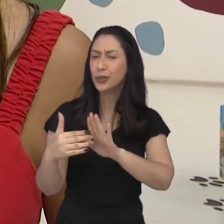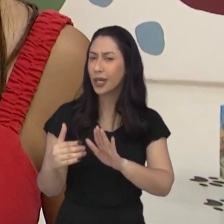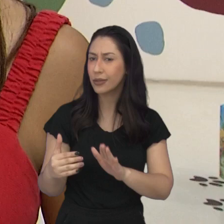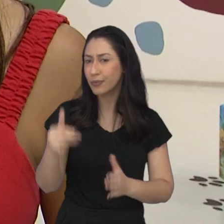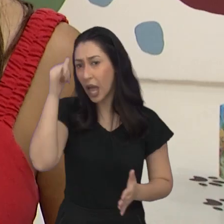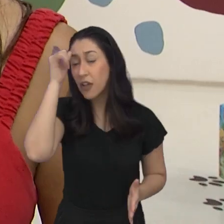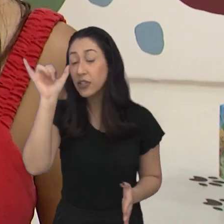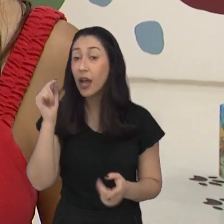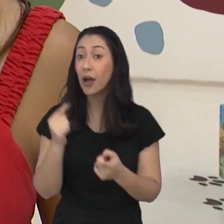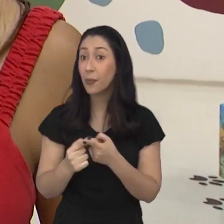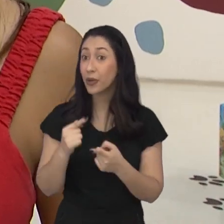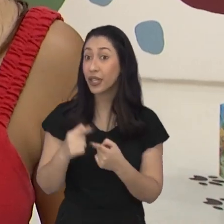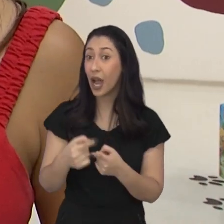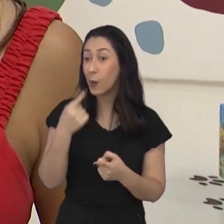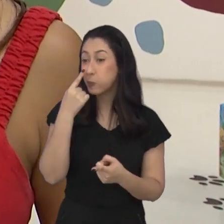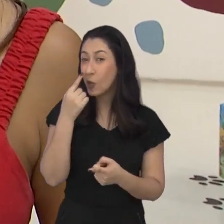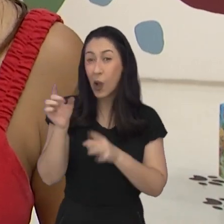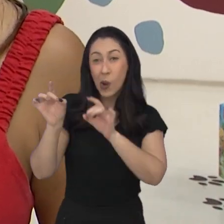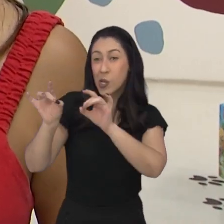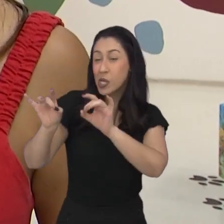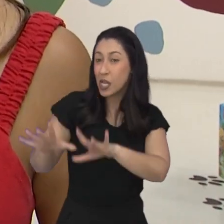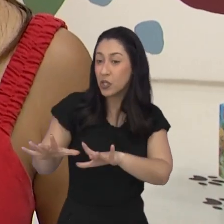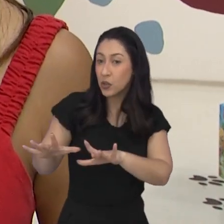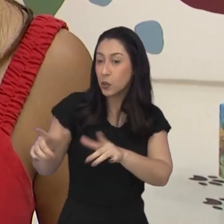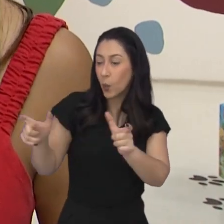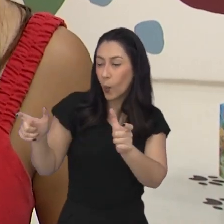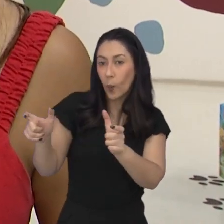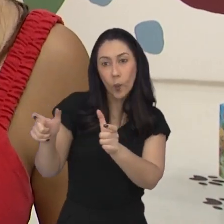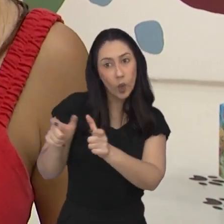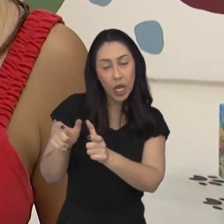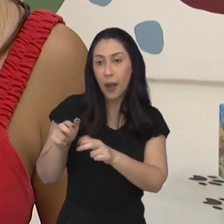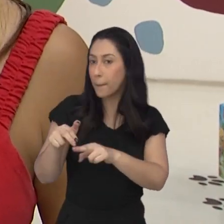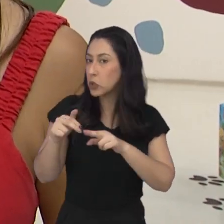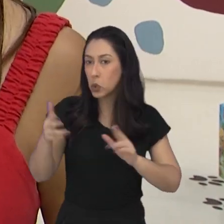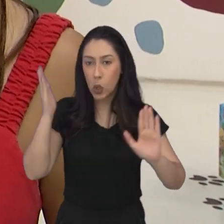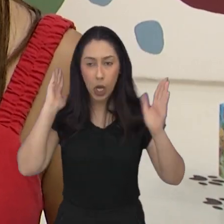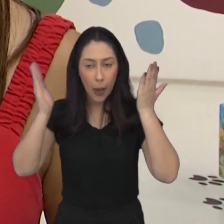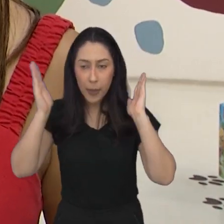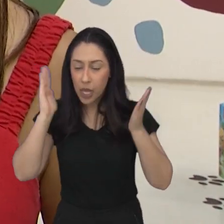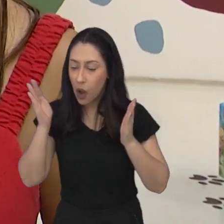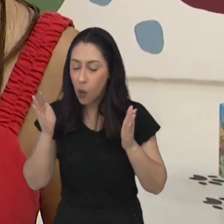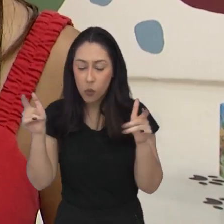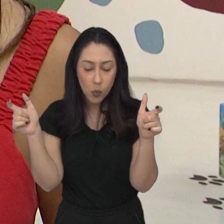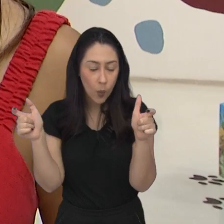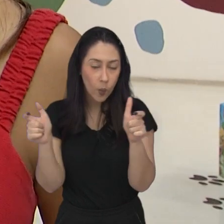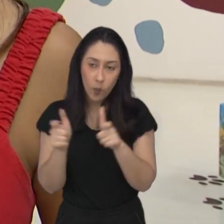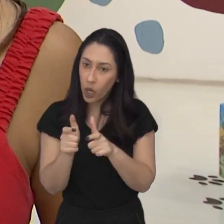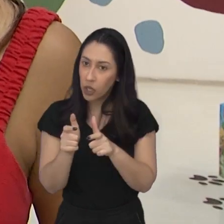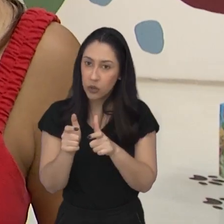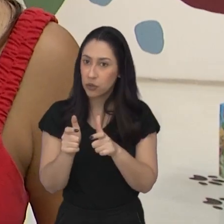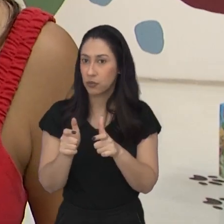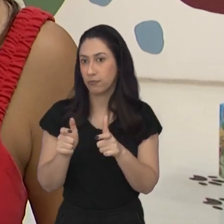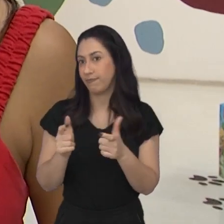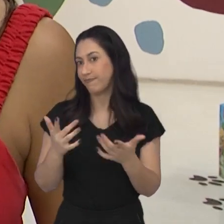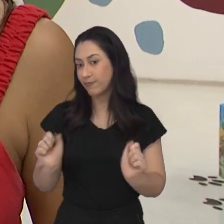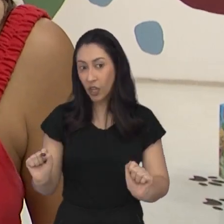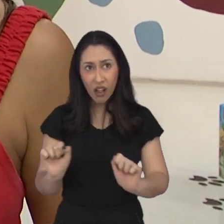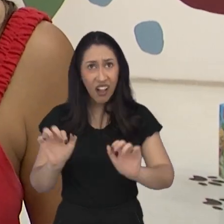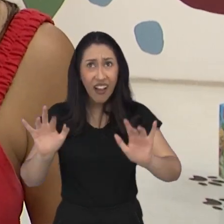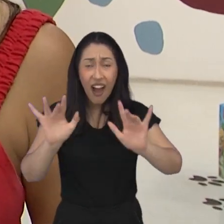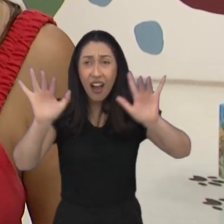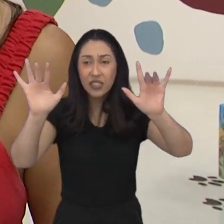contribui porque o transporte desse resíduo não vai acontecer, e a emissão de gases decorrente desse transporte não vai acontecer.